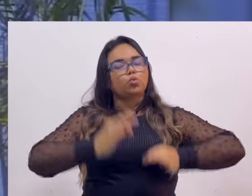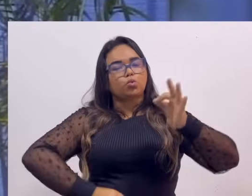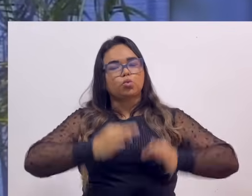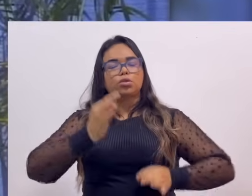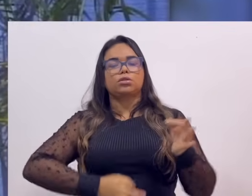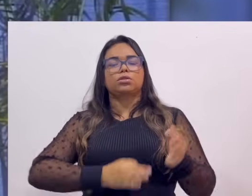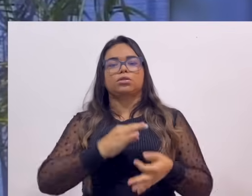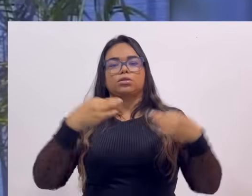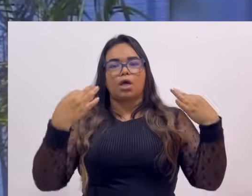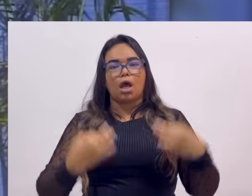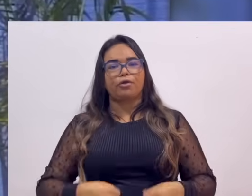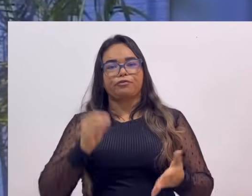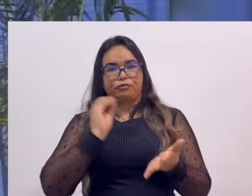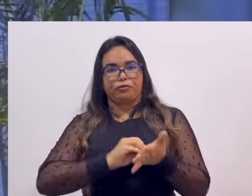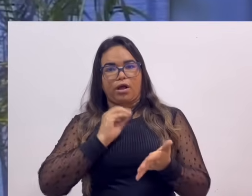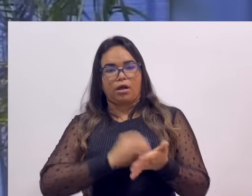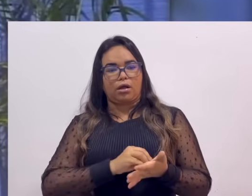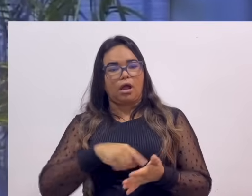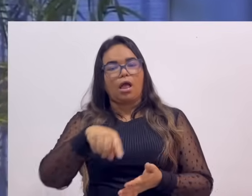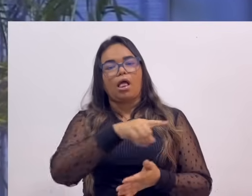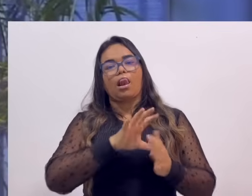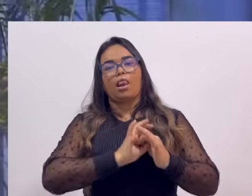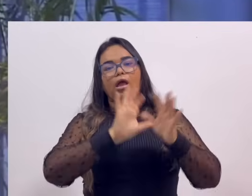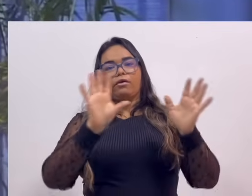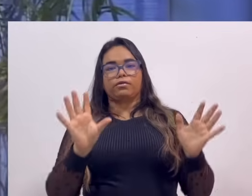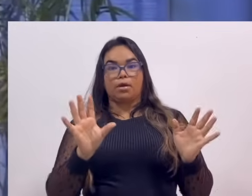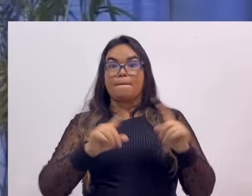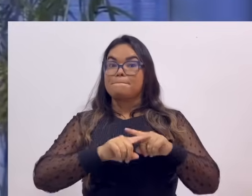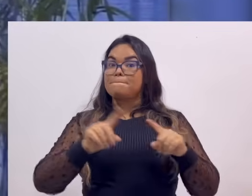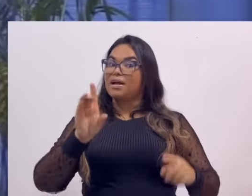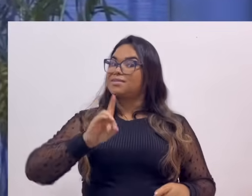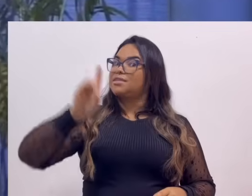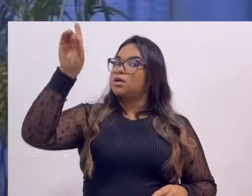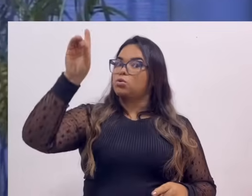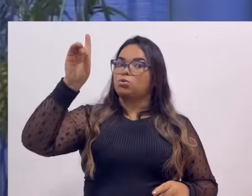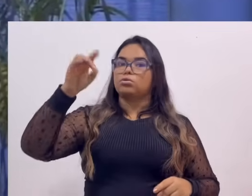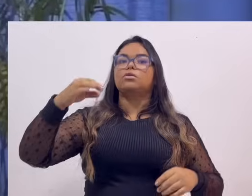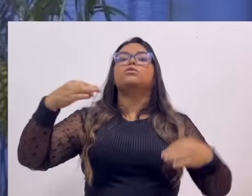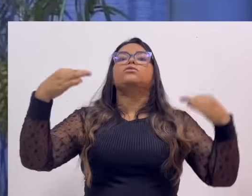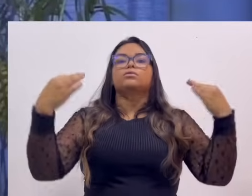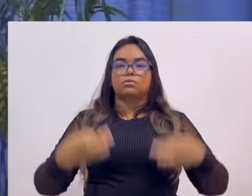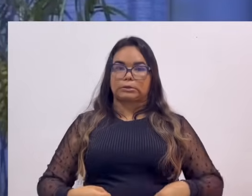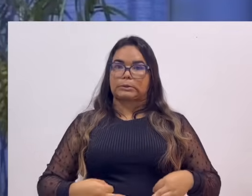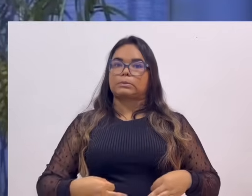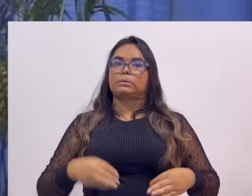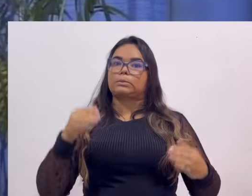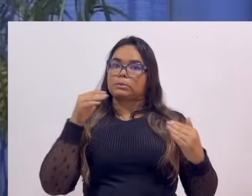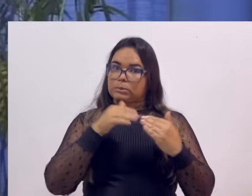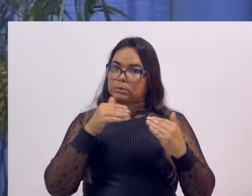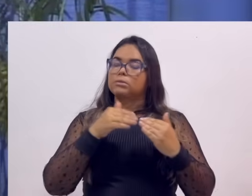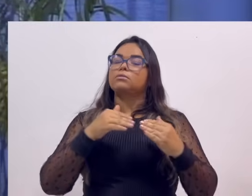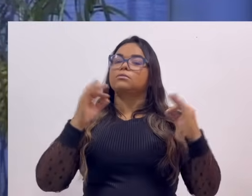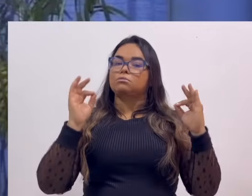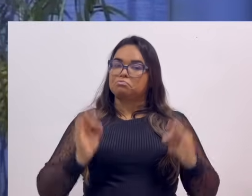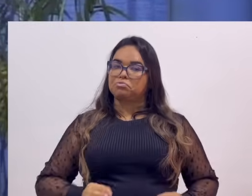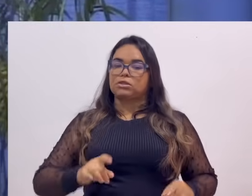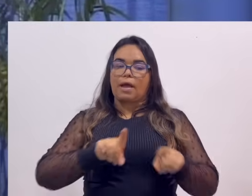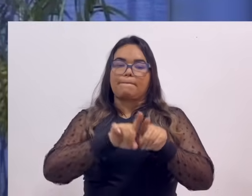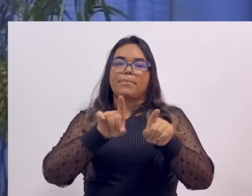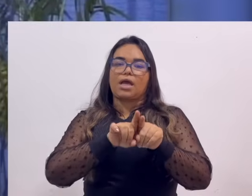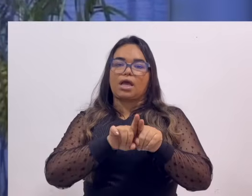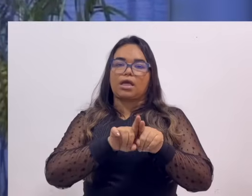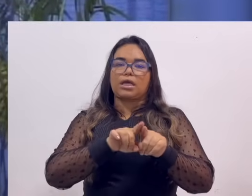se fez justiça. Mas Deus é 100% justo. Deus é também 100%